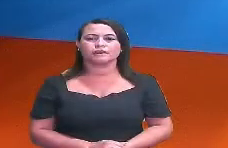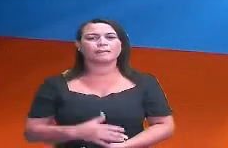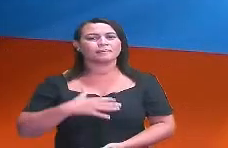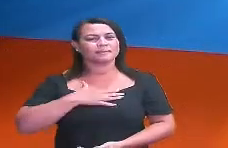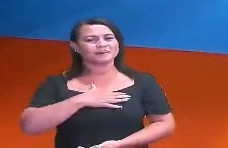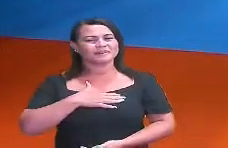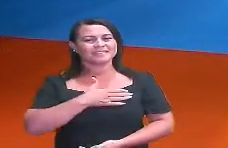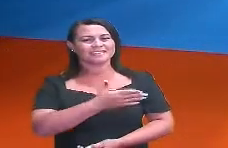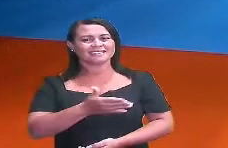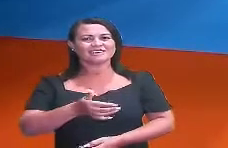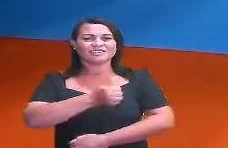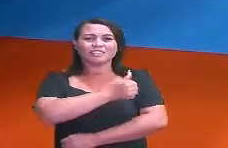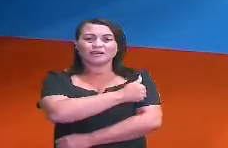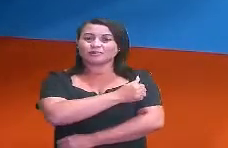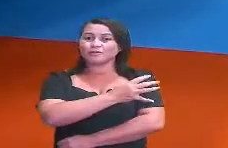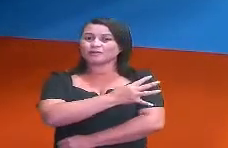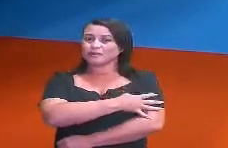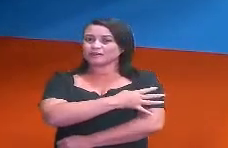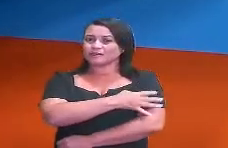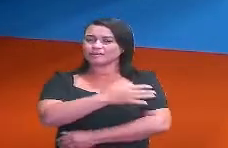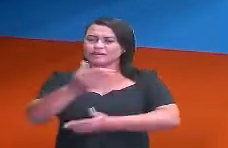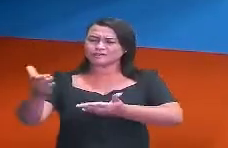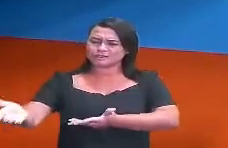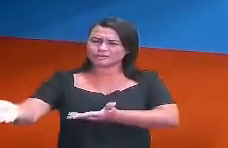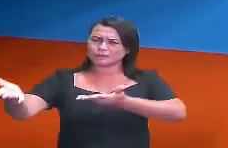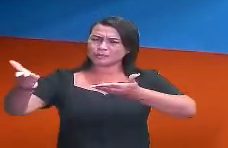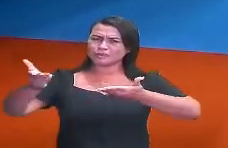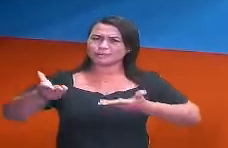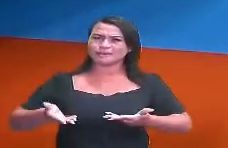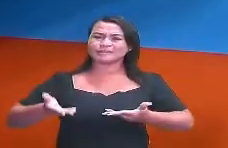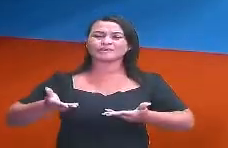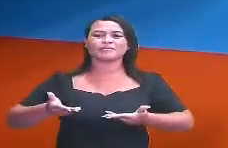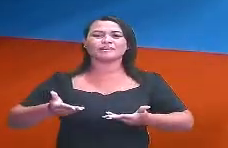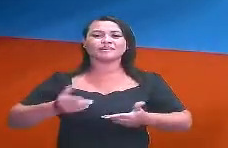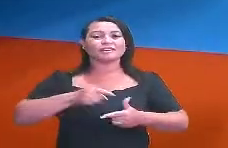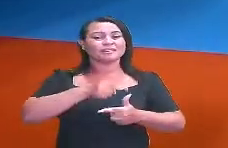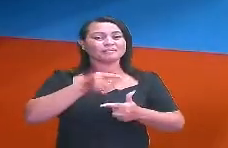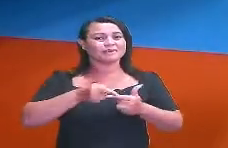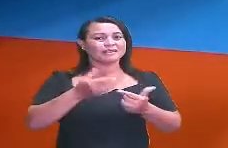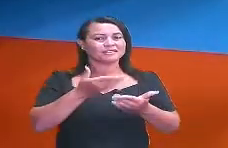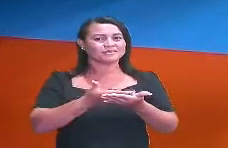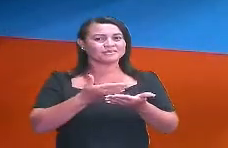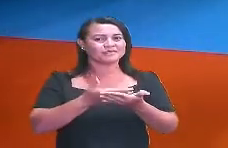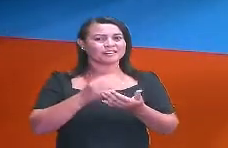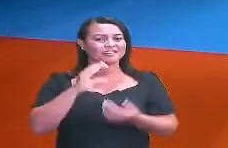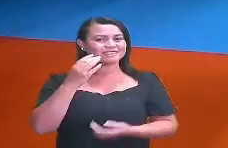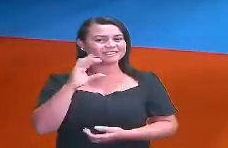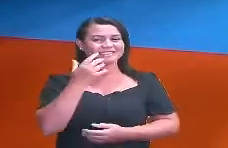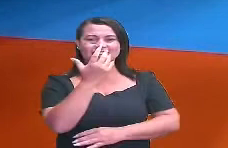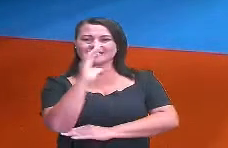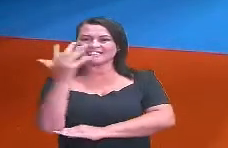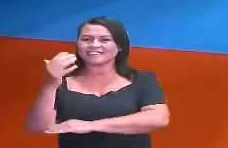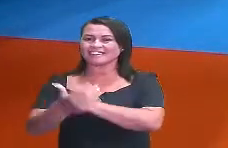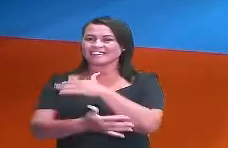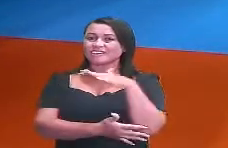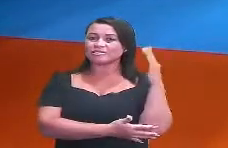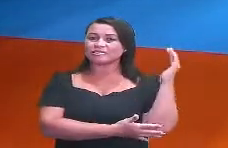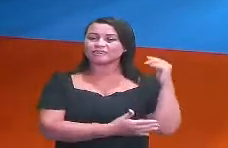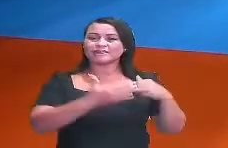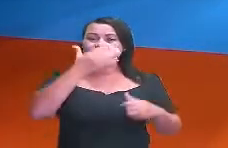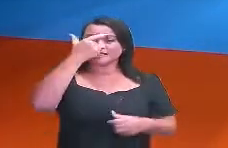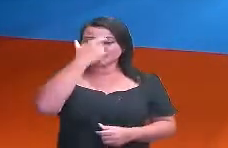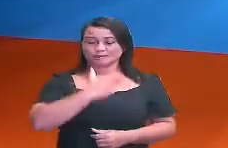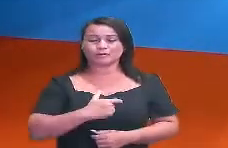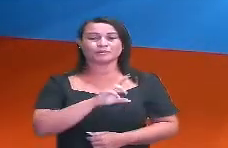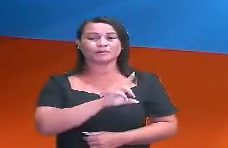Meus queridos alunos do quarto ano, sejam muito bem-vindos a mais uma aula de Ciências da Natureza. Me